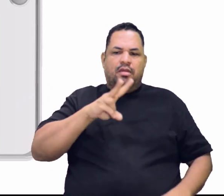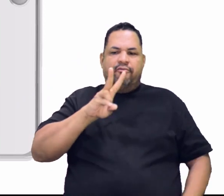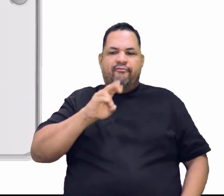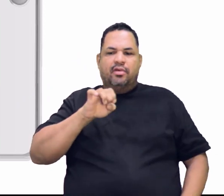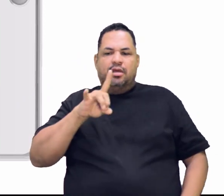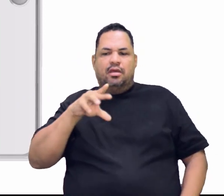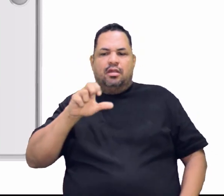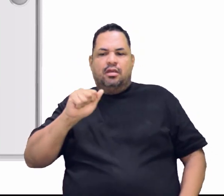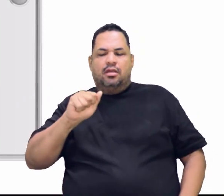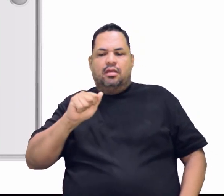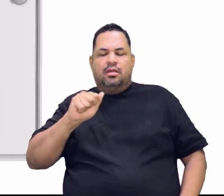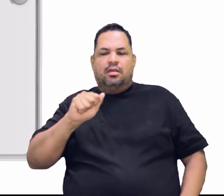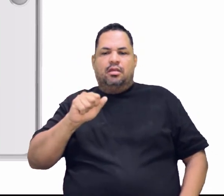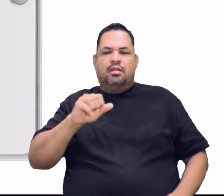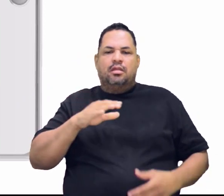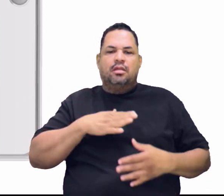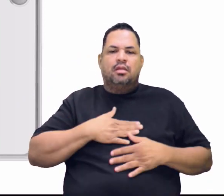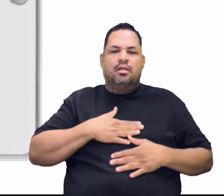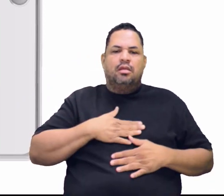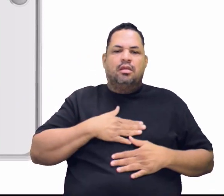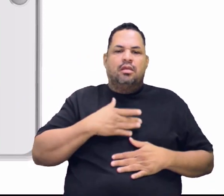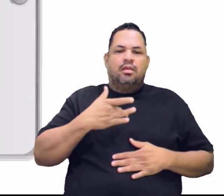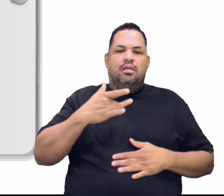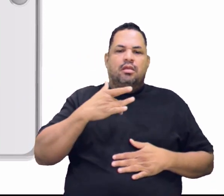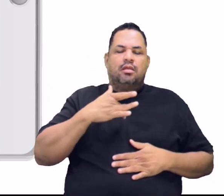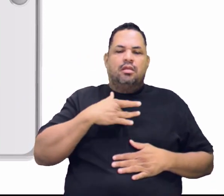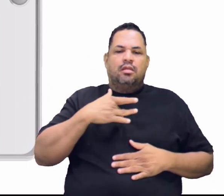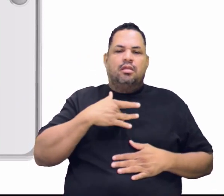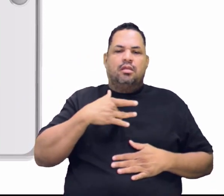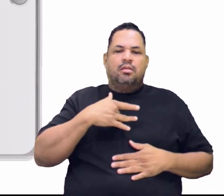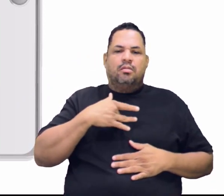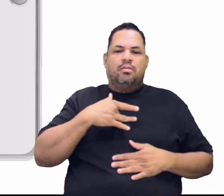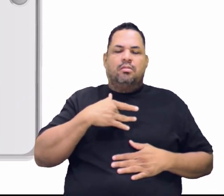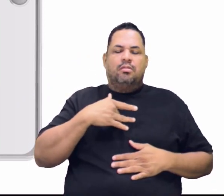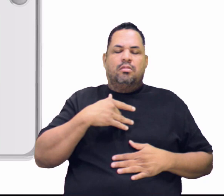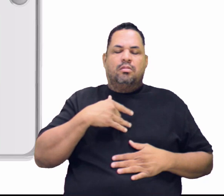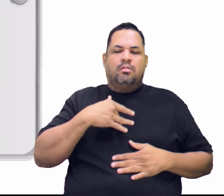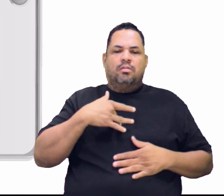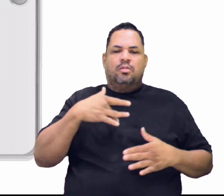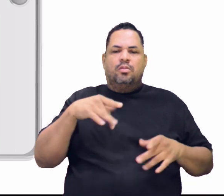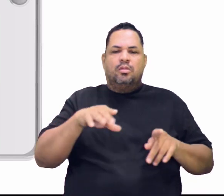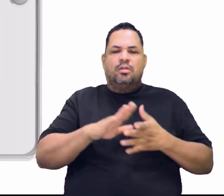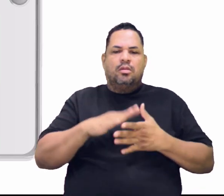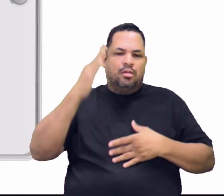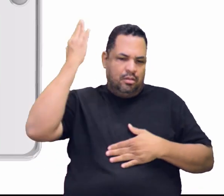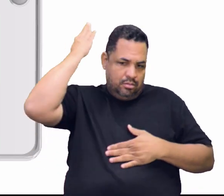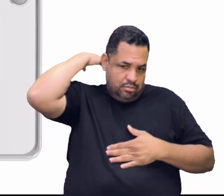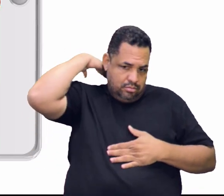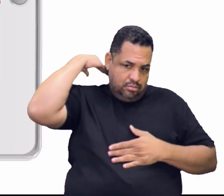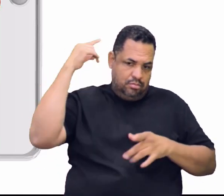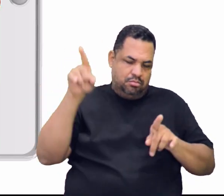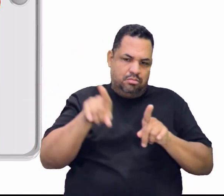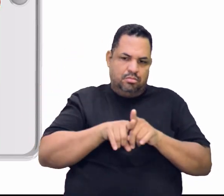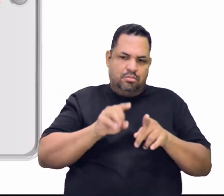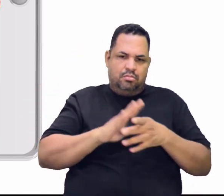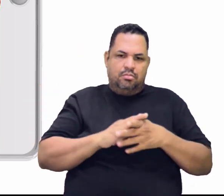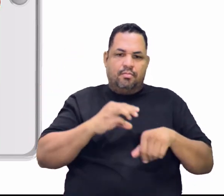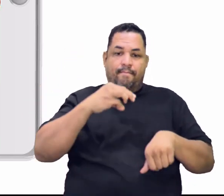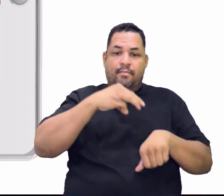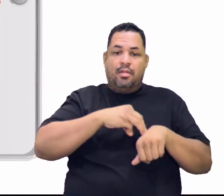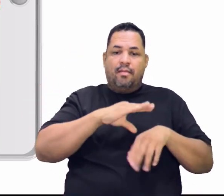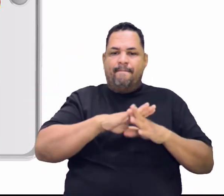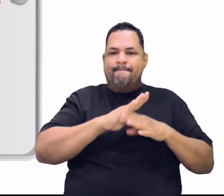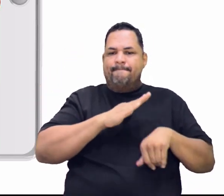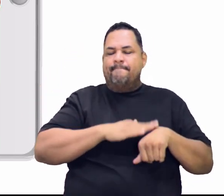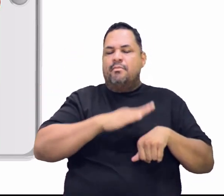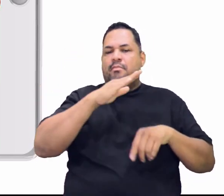varíola, a pneumonia, eu tinha a cólera, mas a malária é a que mais mata. Por isso